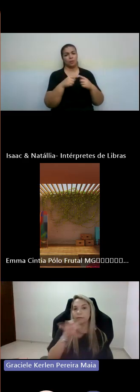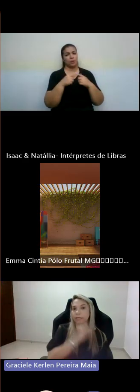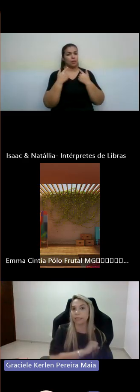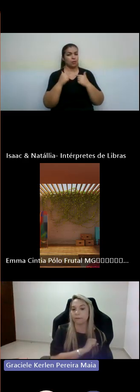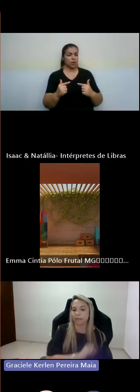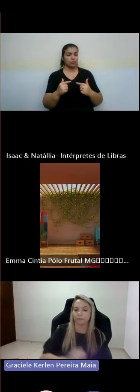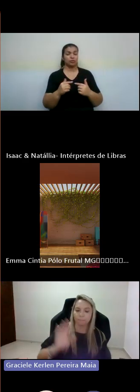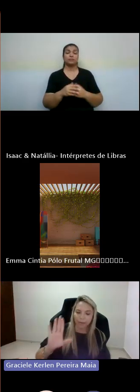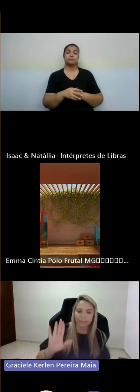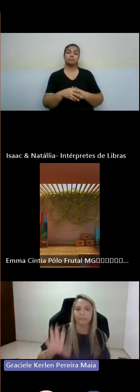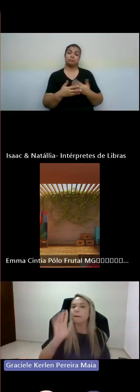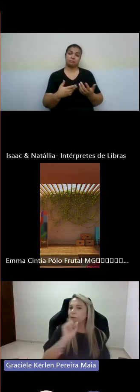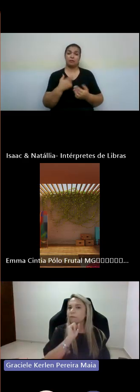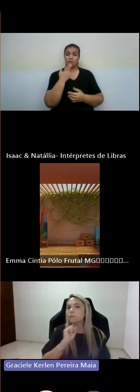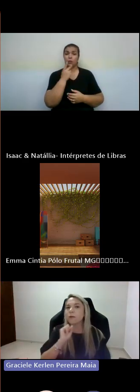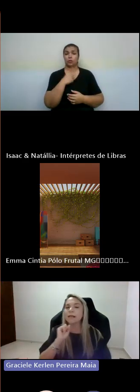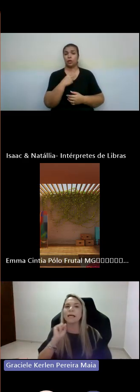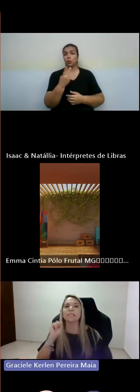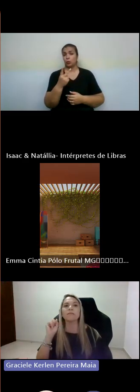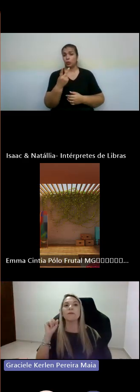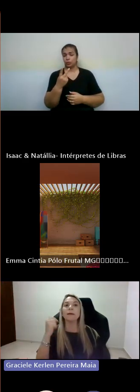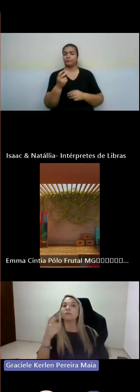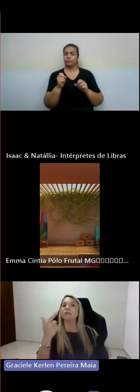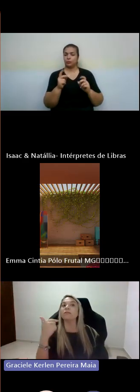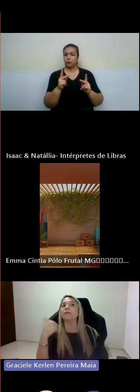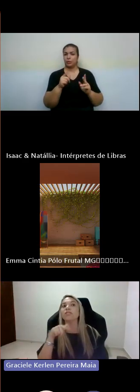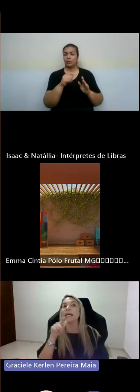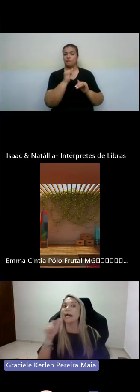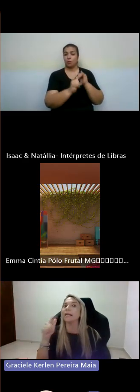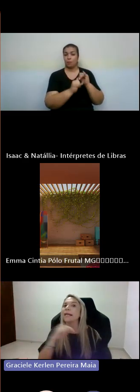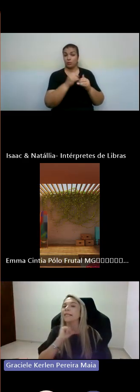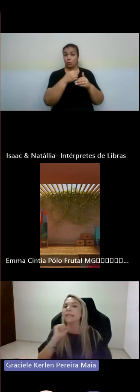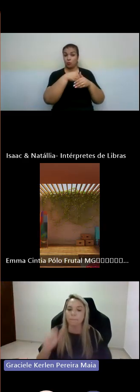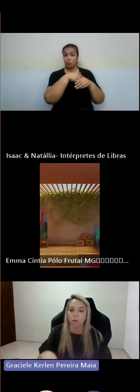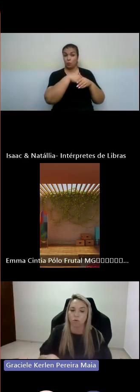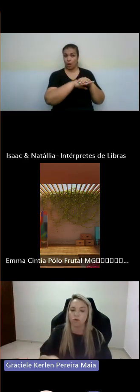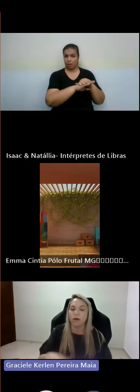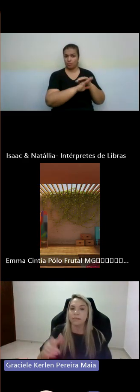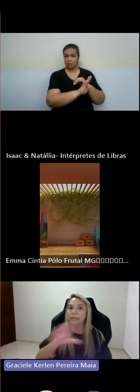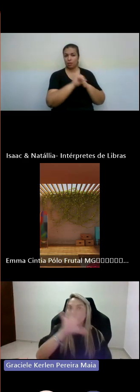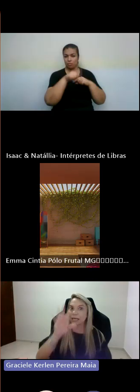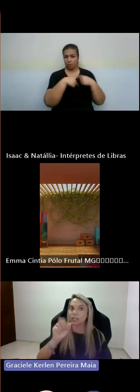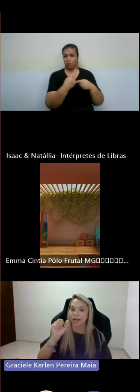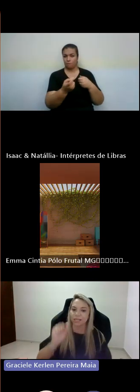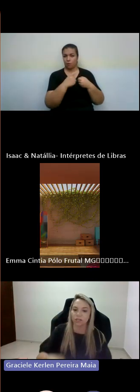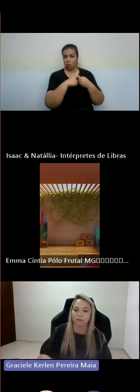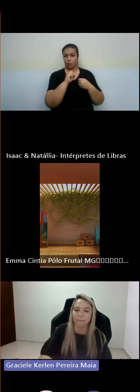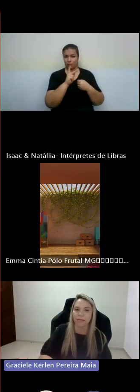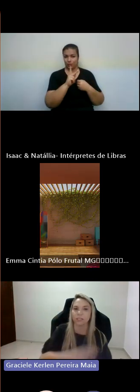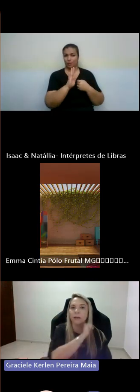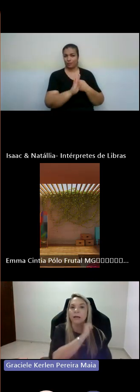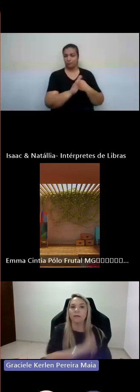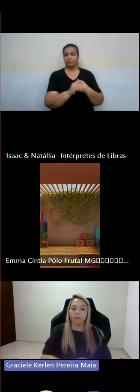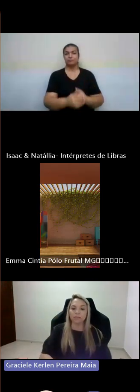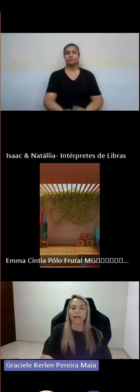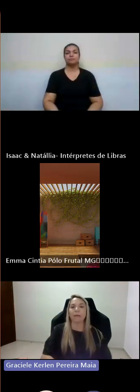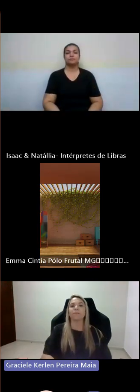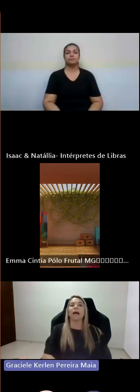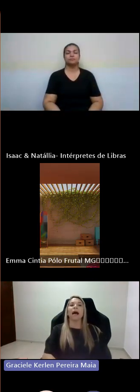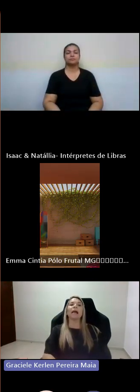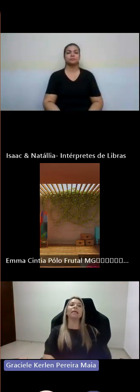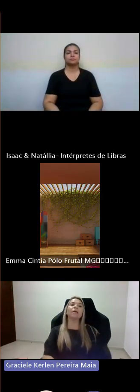gente tem língua e tem linguagem. Beleza. Então, vamos guardar essas informações e vamos chegar nela daqui a pouco, né? Na charge novamente.